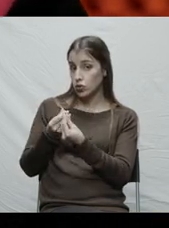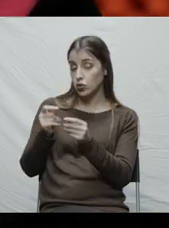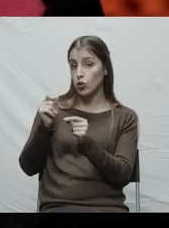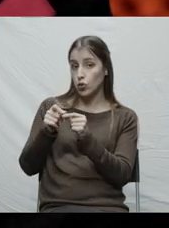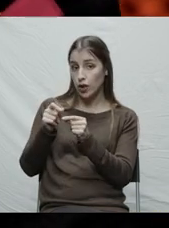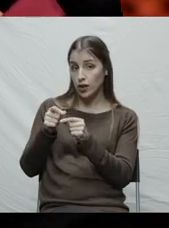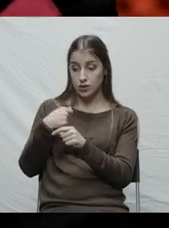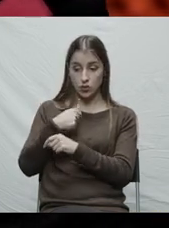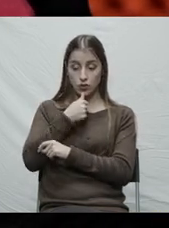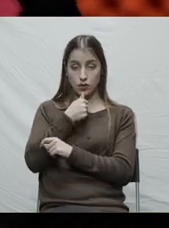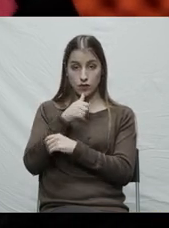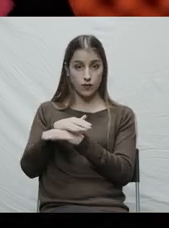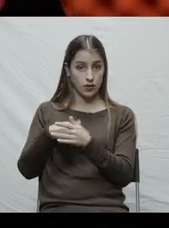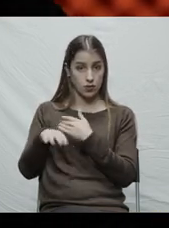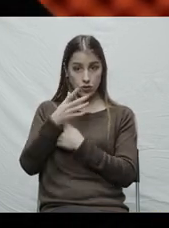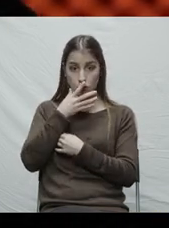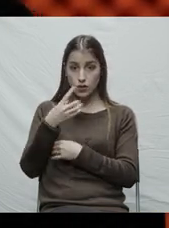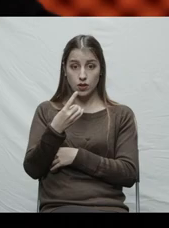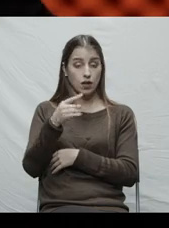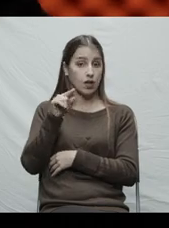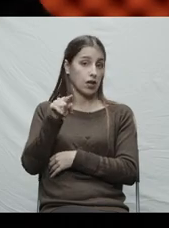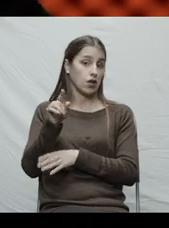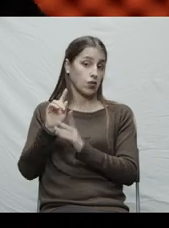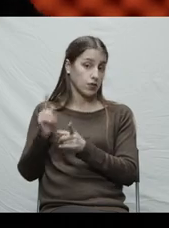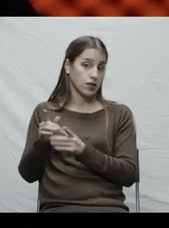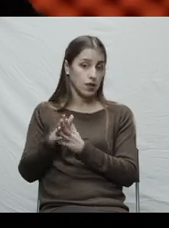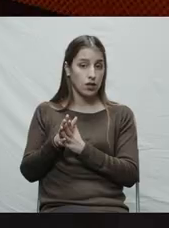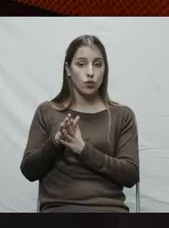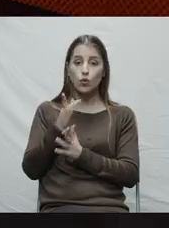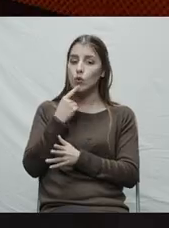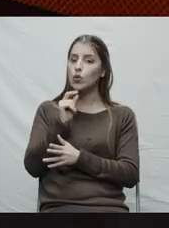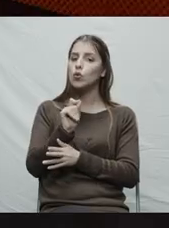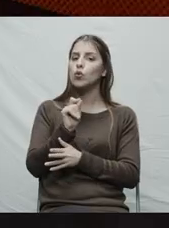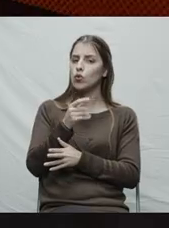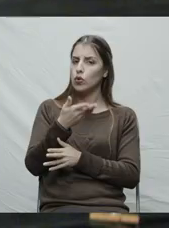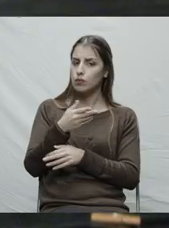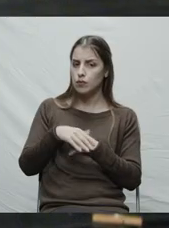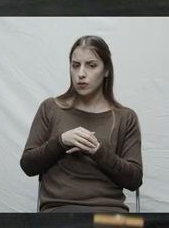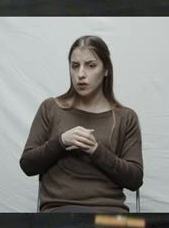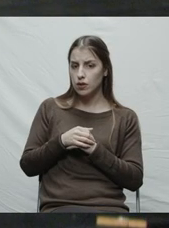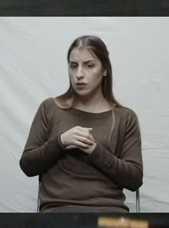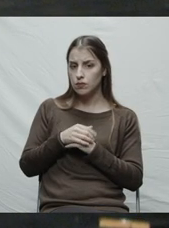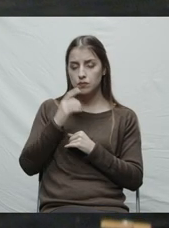eu decidi fazer um solo e aí Que comecei. era, qual era o nome do sol? She Will Not Leave.